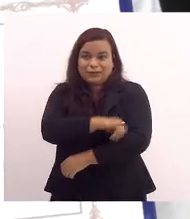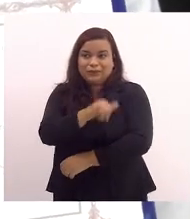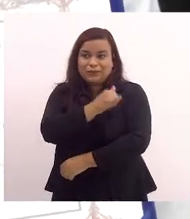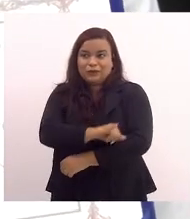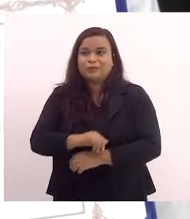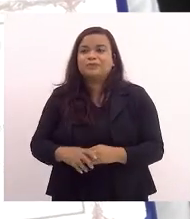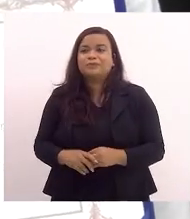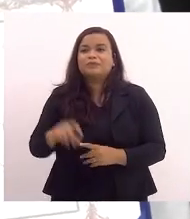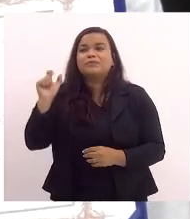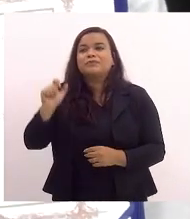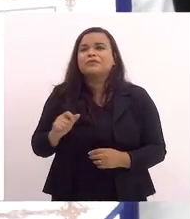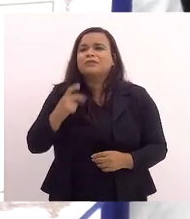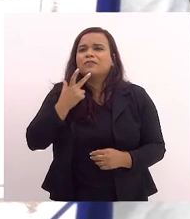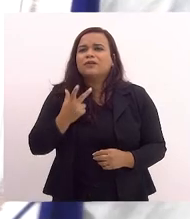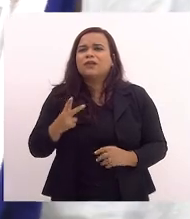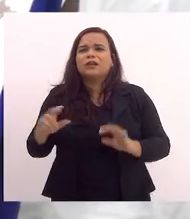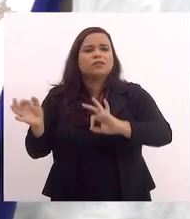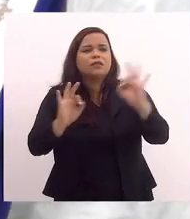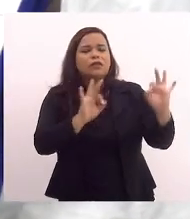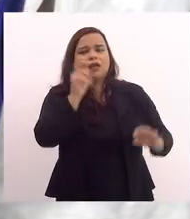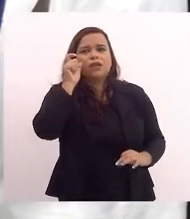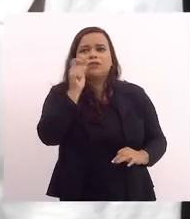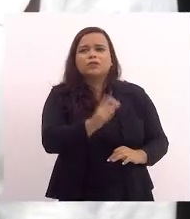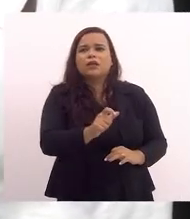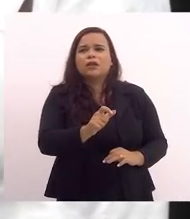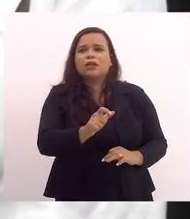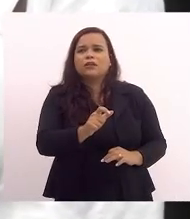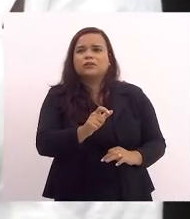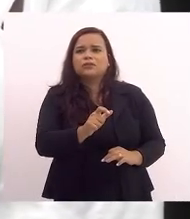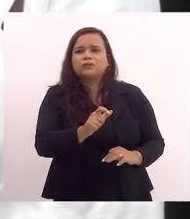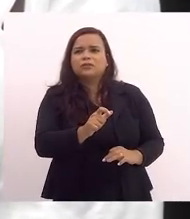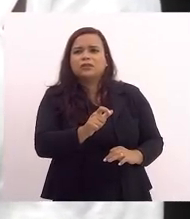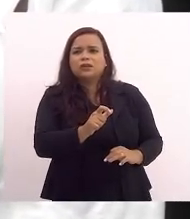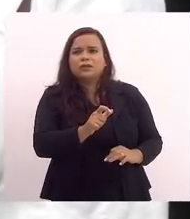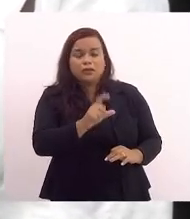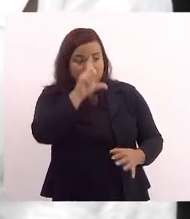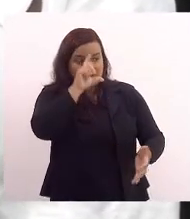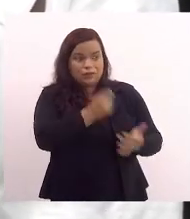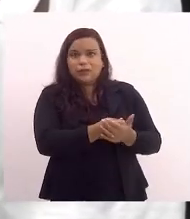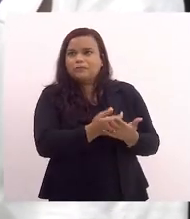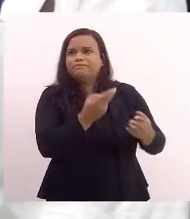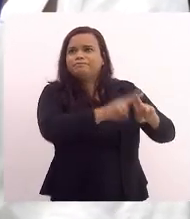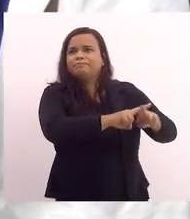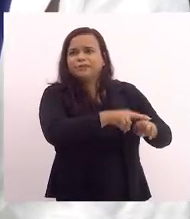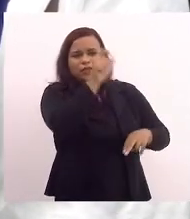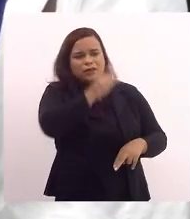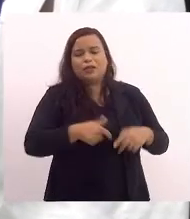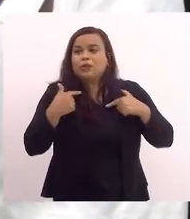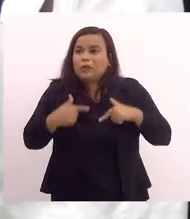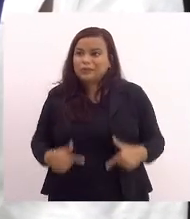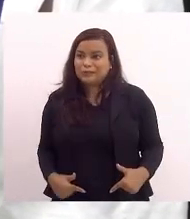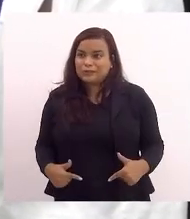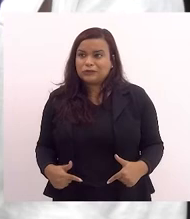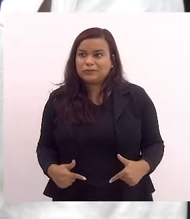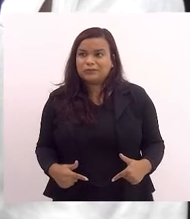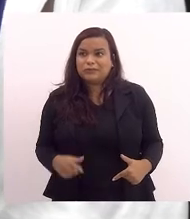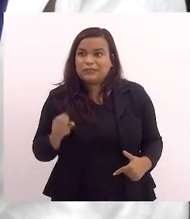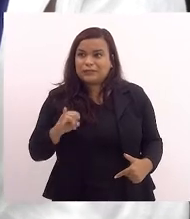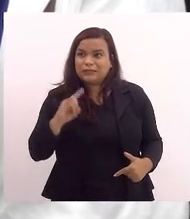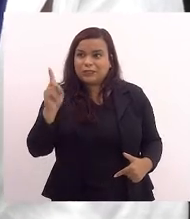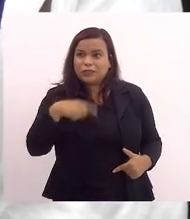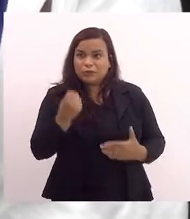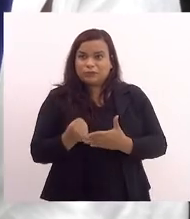a ninguém interessa a condenação de um inocente. Afinal, quando deixamos o cidadão cumpra a pena por um crime que não